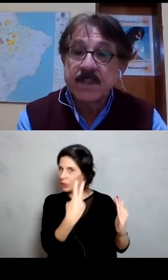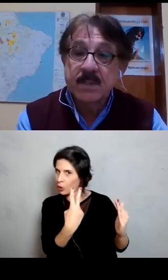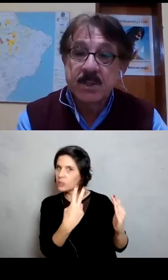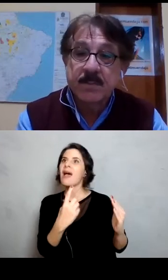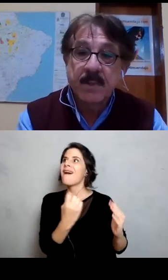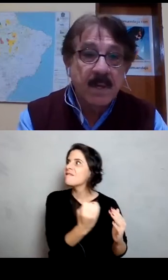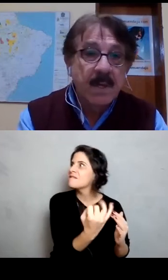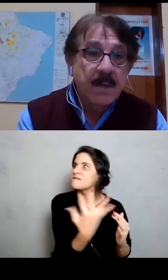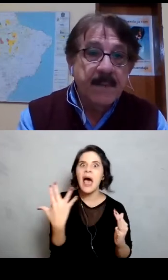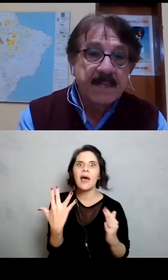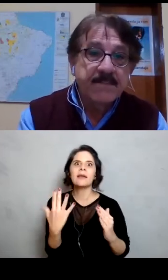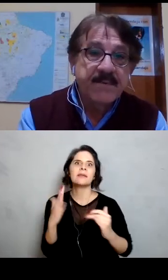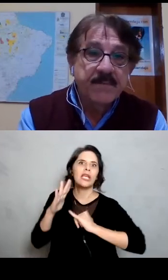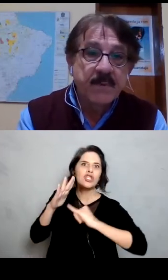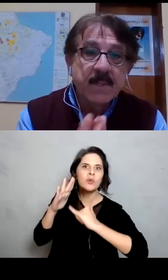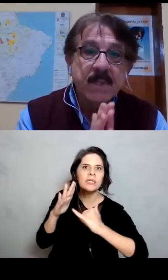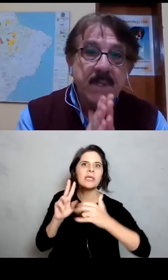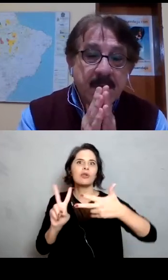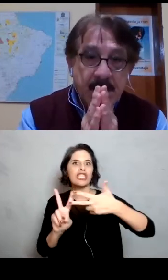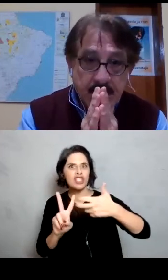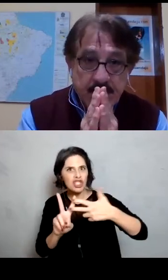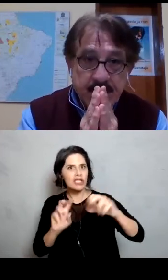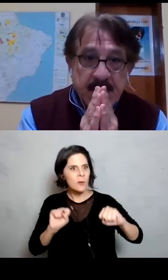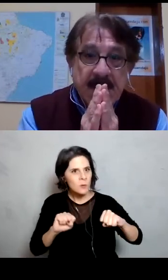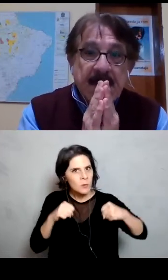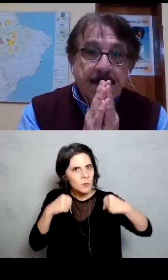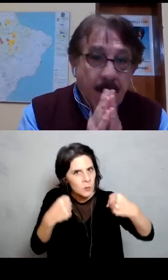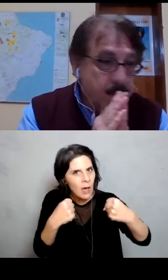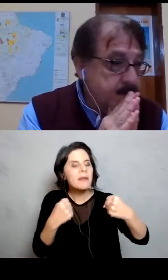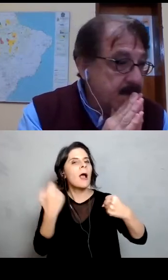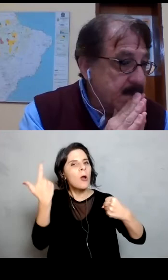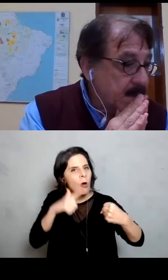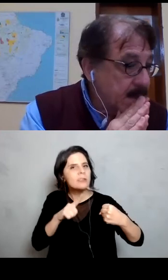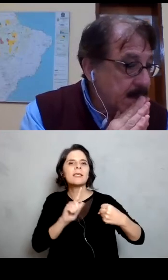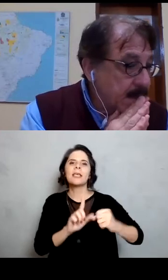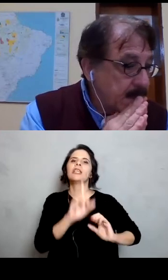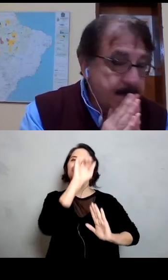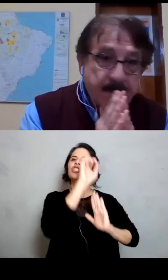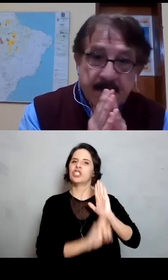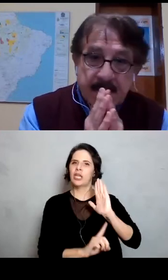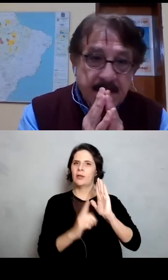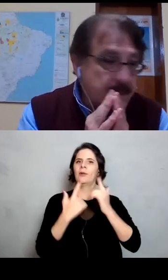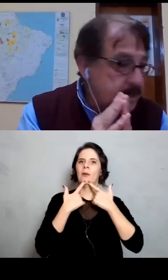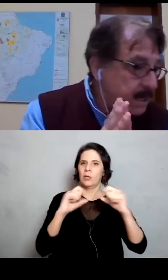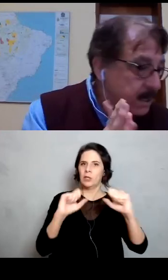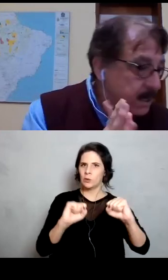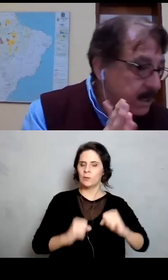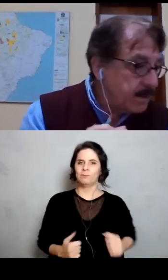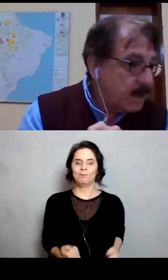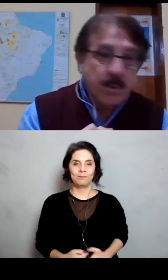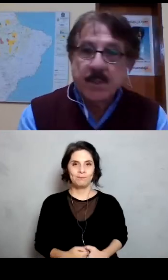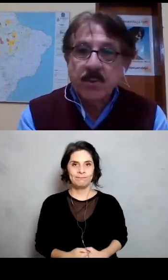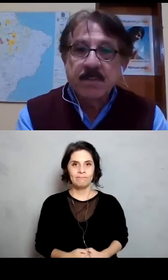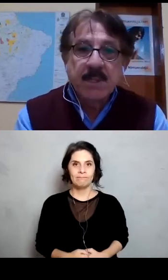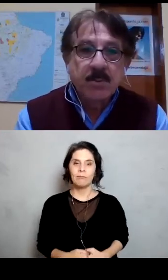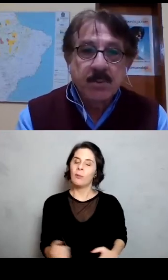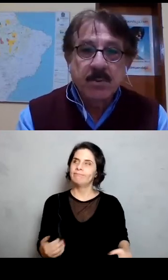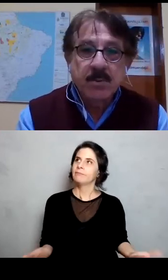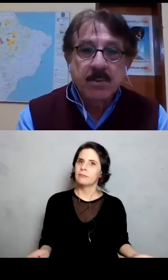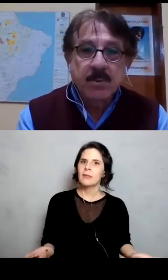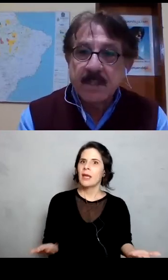sofrer essas constrições e que levam ao desaparecimento de línguas, né? Então, o Brasil precisa muito